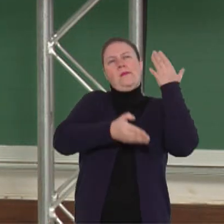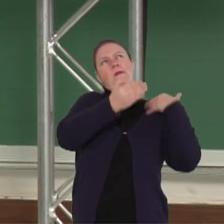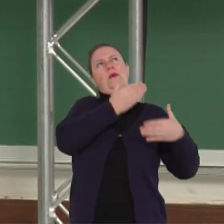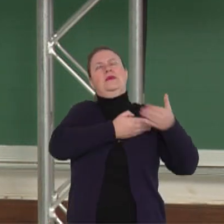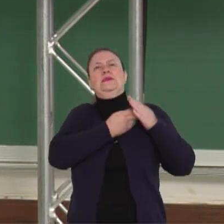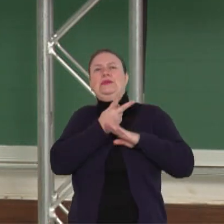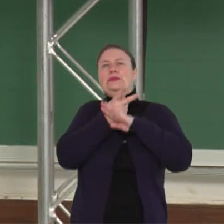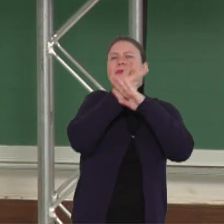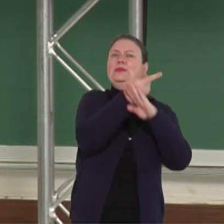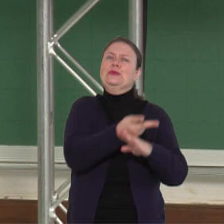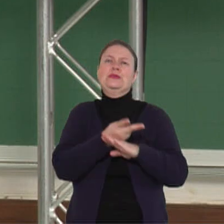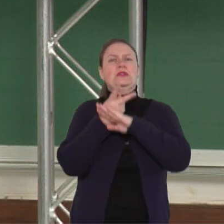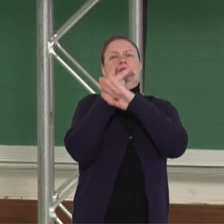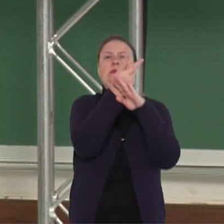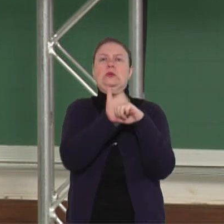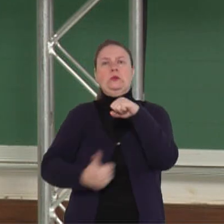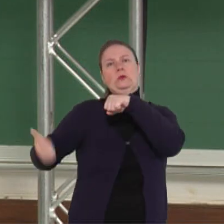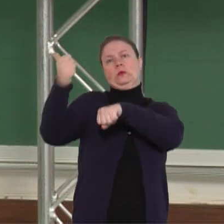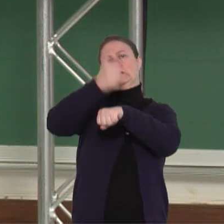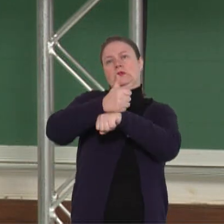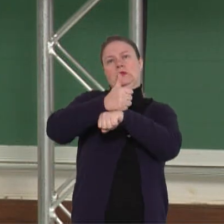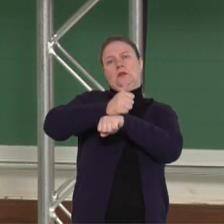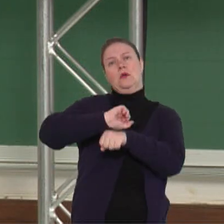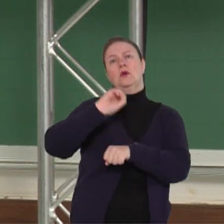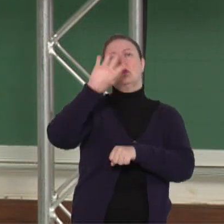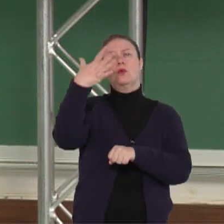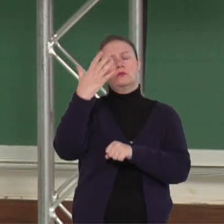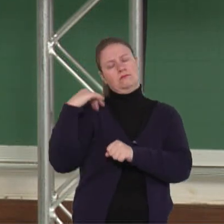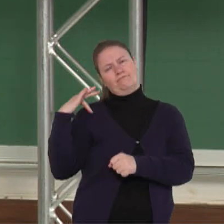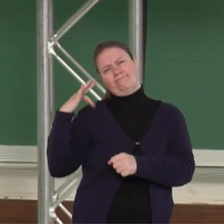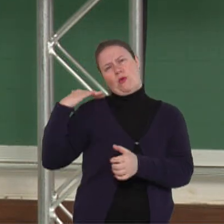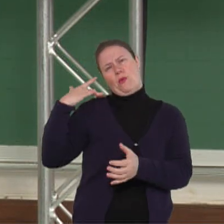de um grande líder, ele acontece em várias nações